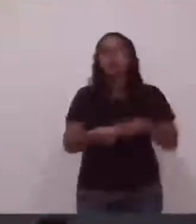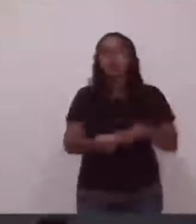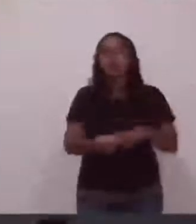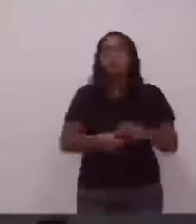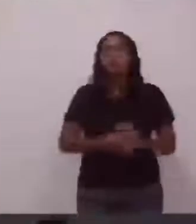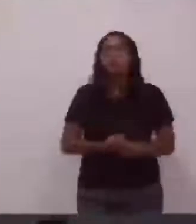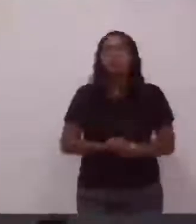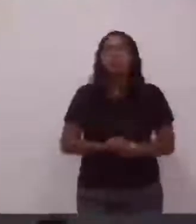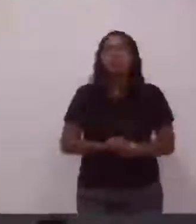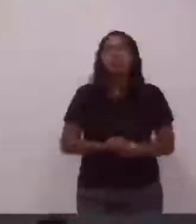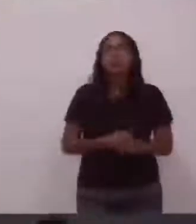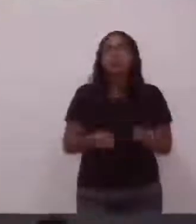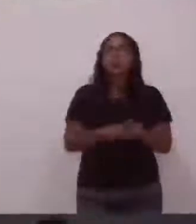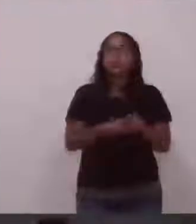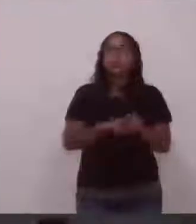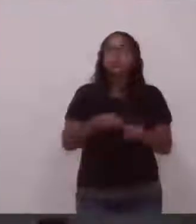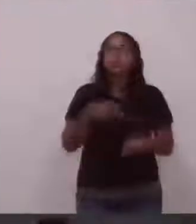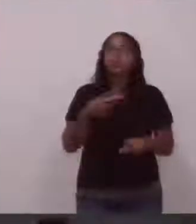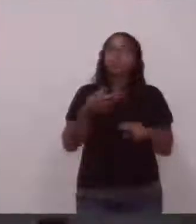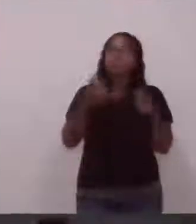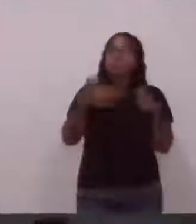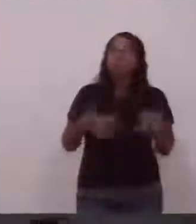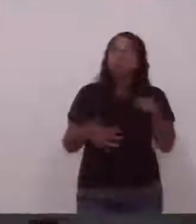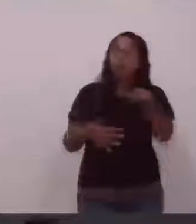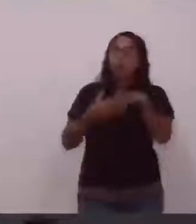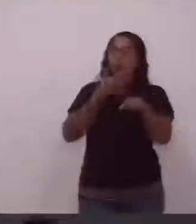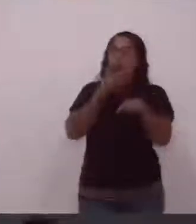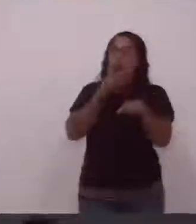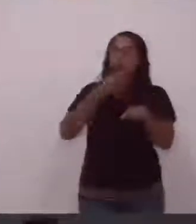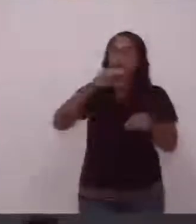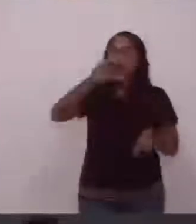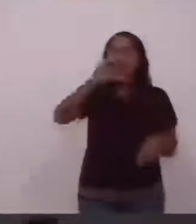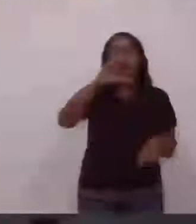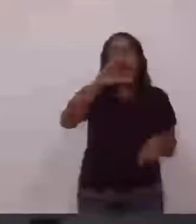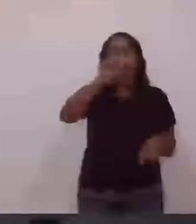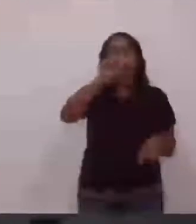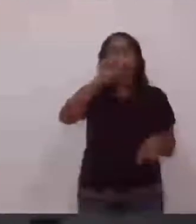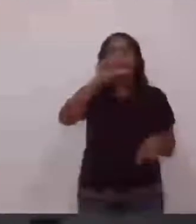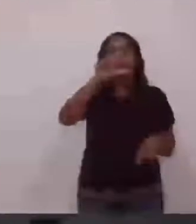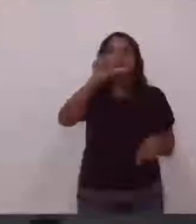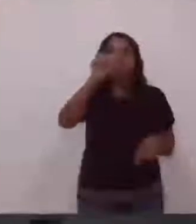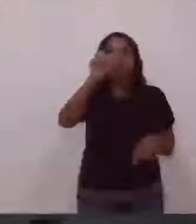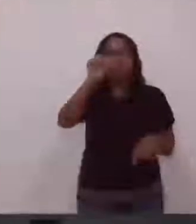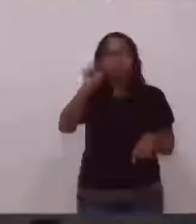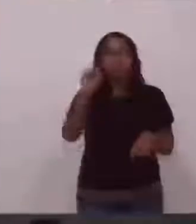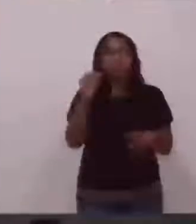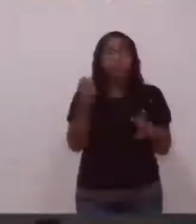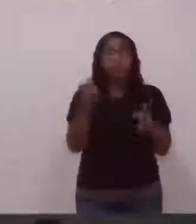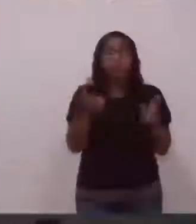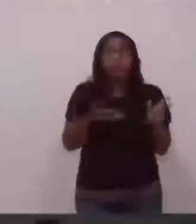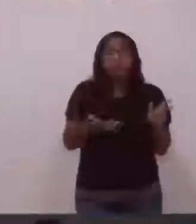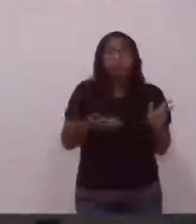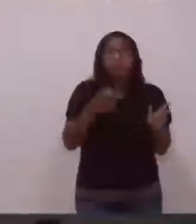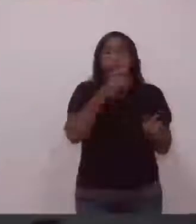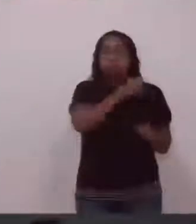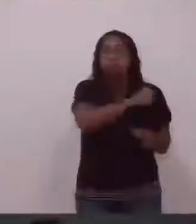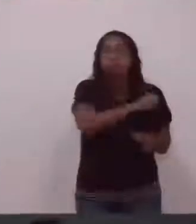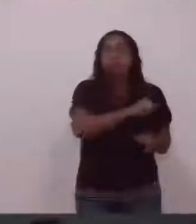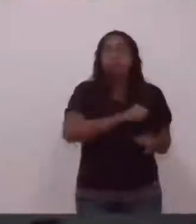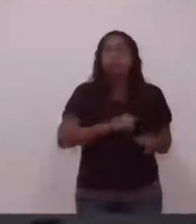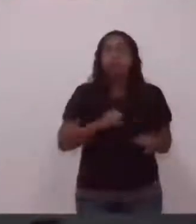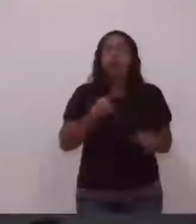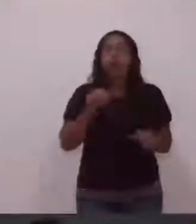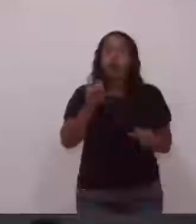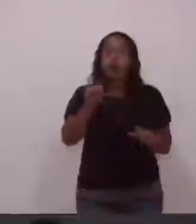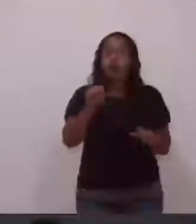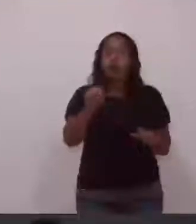E dizer também que o Carlinhos, quero agradecer, Carlinhos, que foi tudo muito rápido. Nós fizemos a posse no gabinete, o Carlinhos